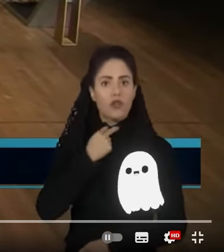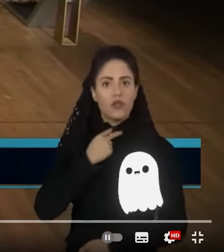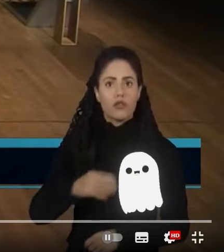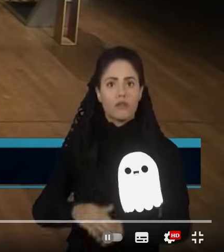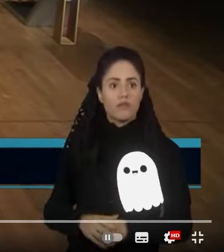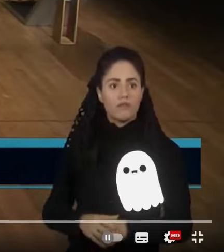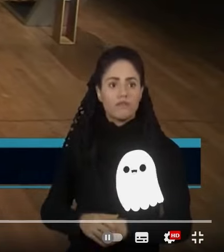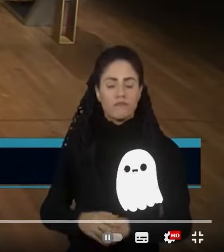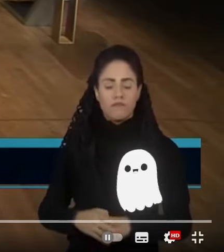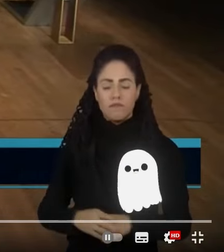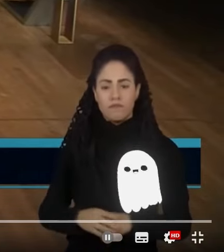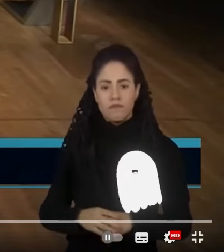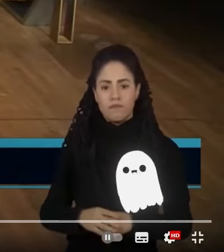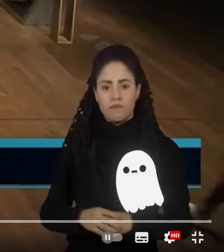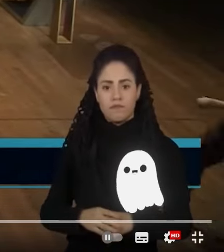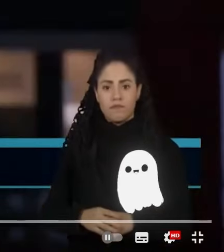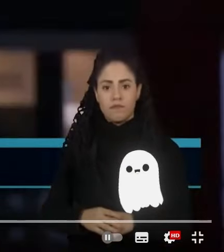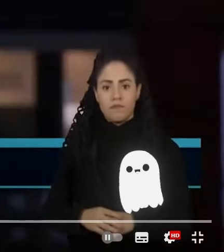Seu...